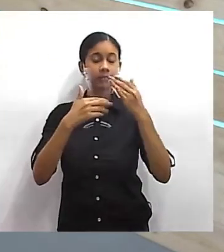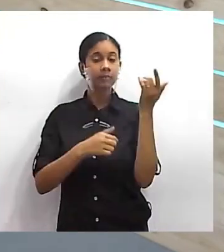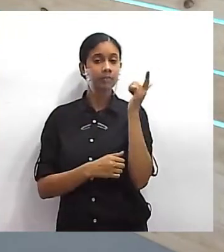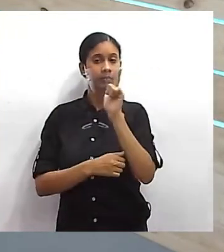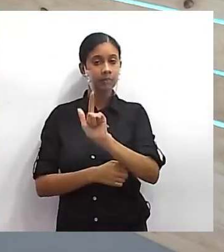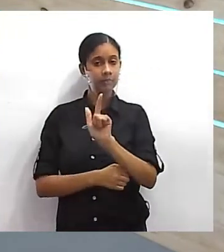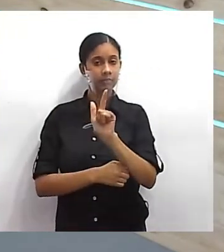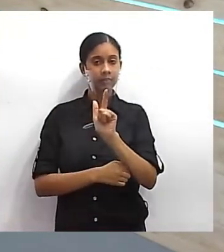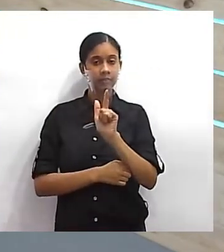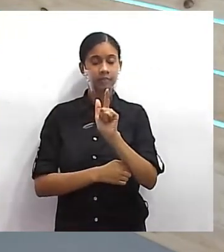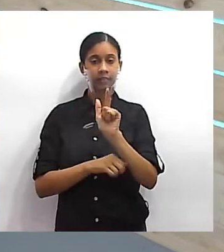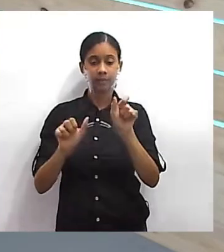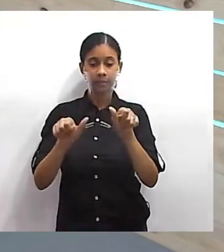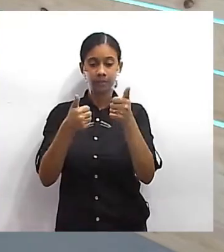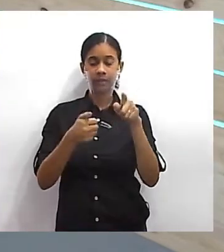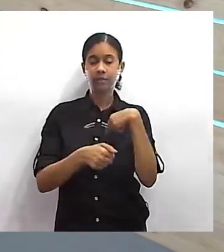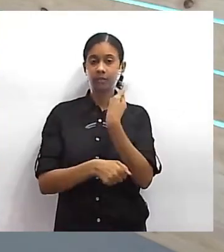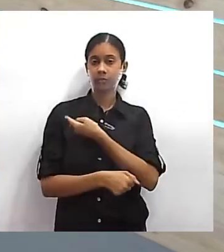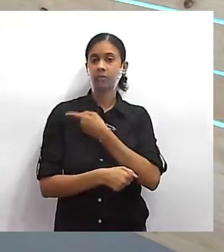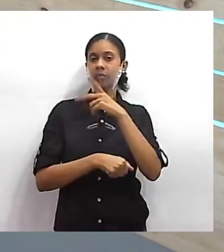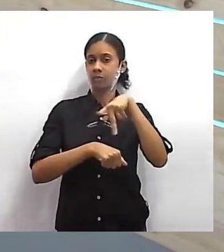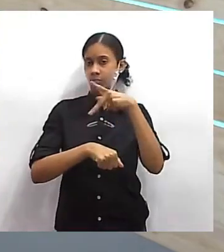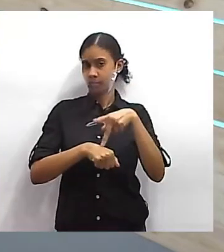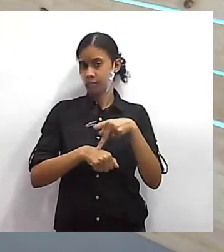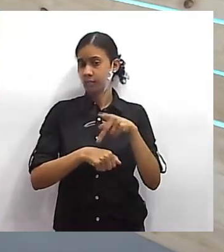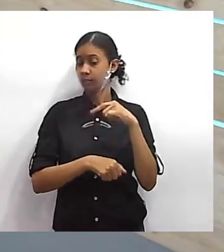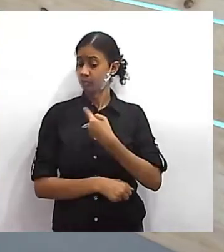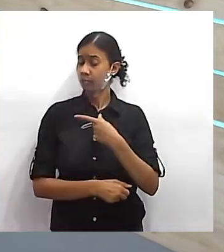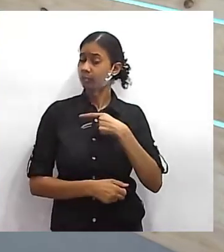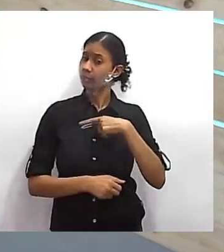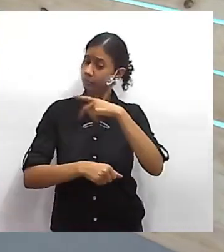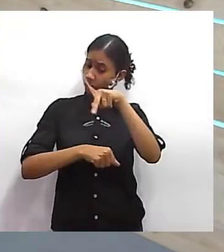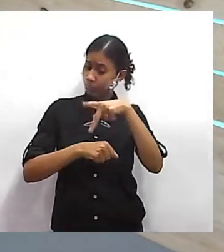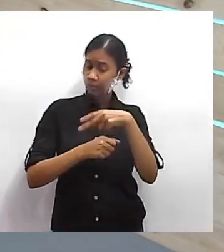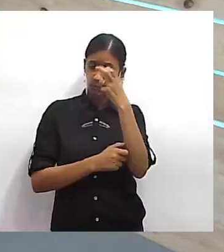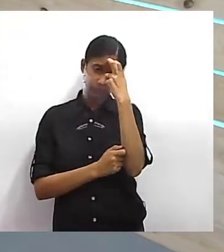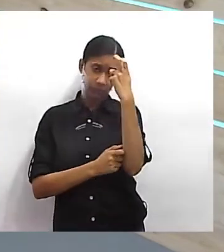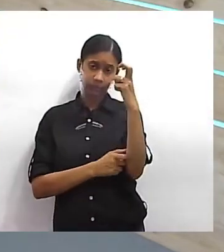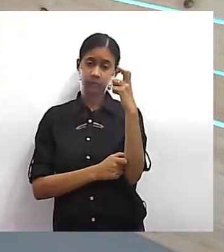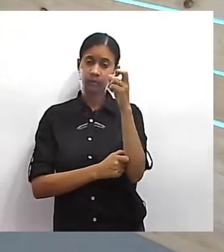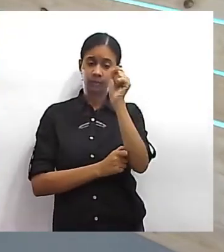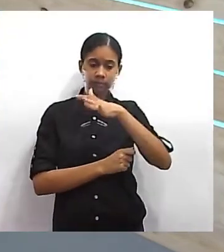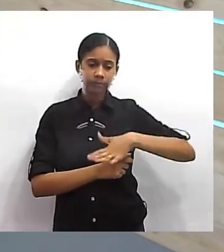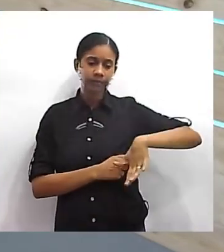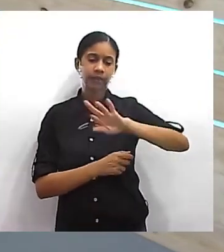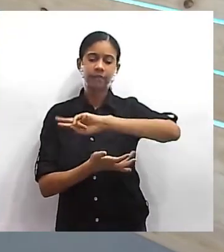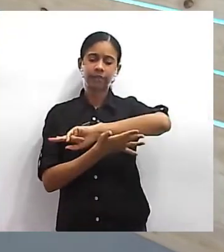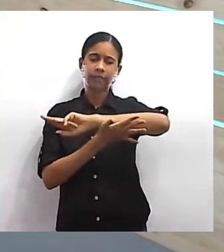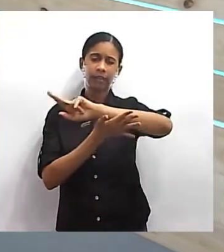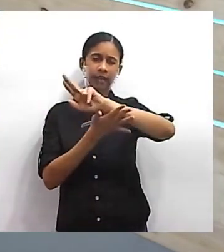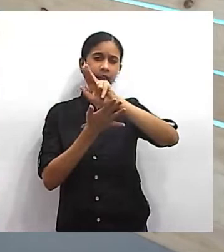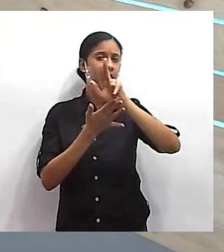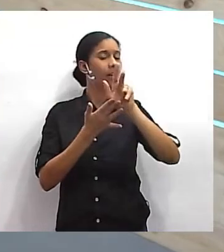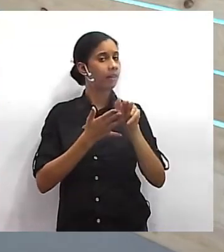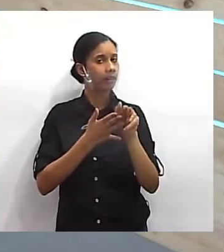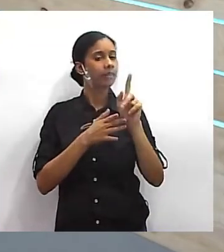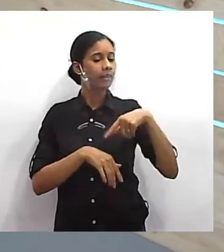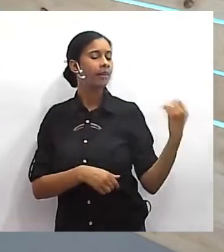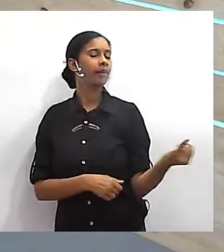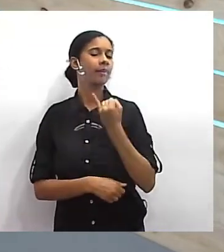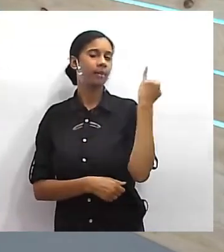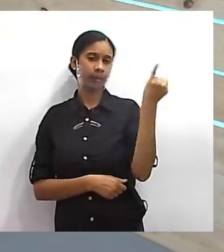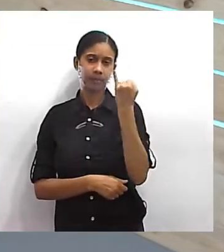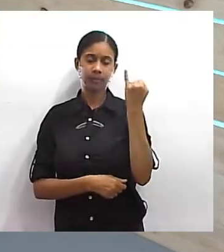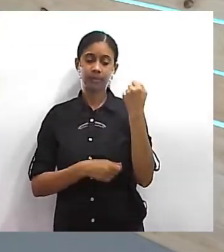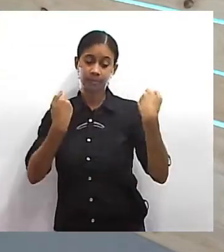país. Nós somos um país plural, culturalmente e etnicamente falando, e é necessário, é urgente,